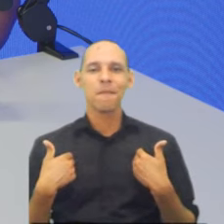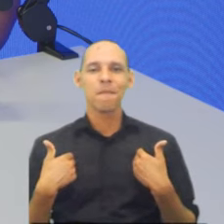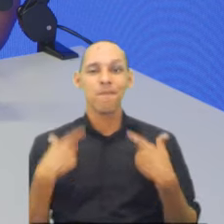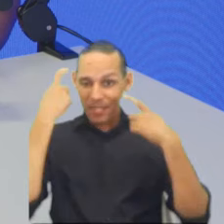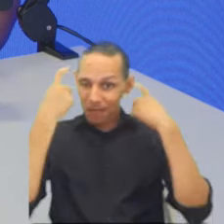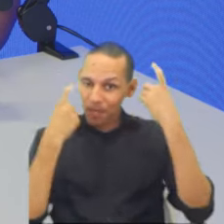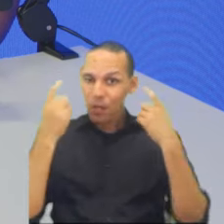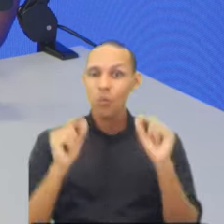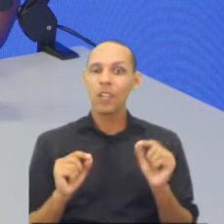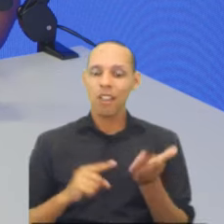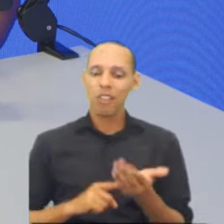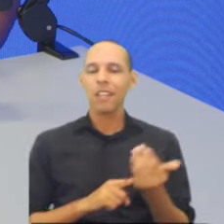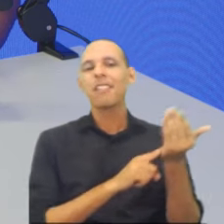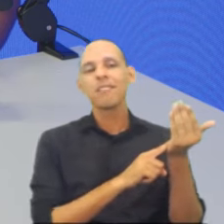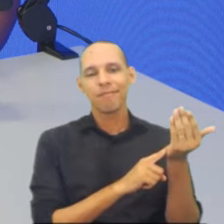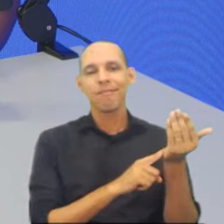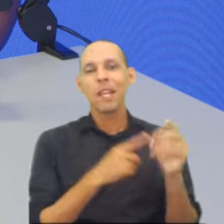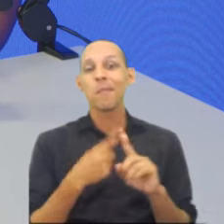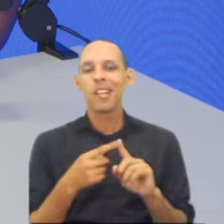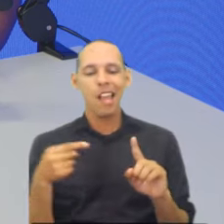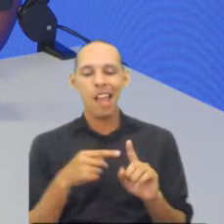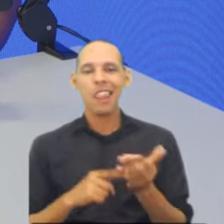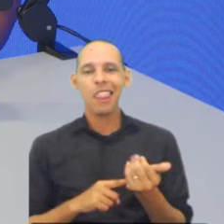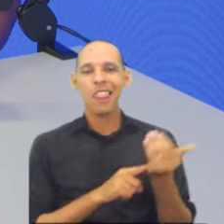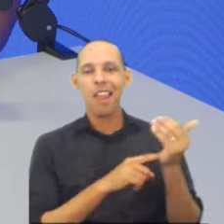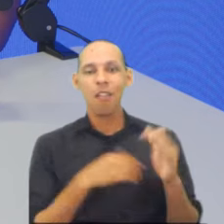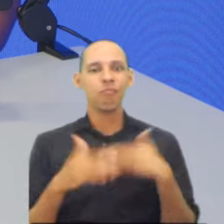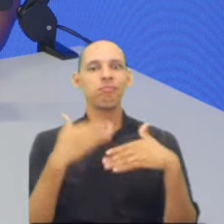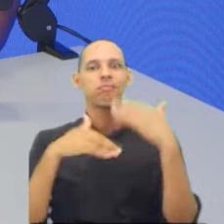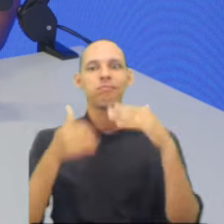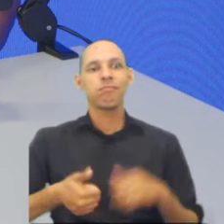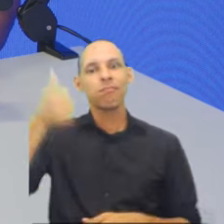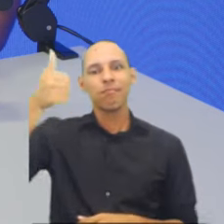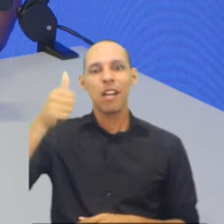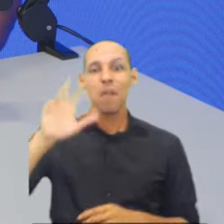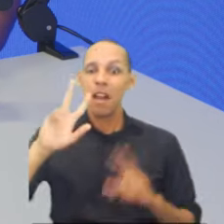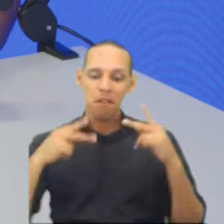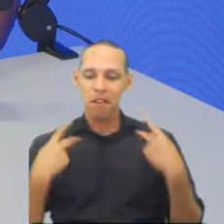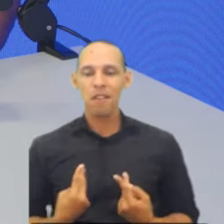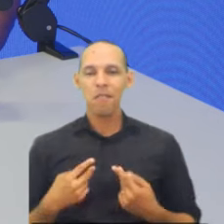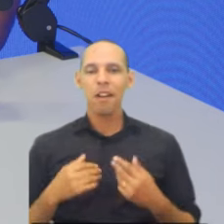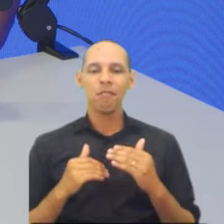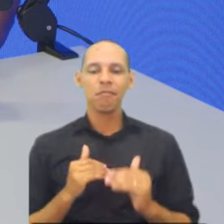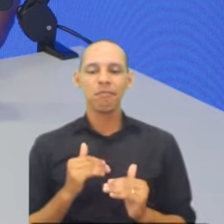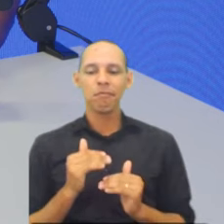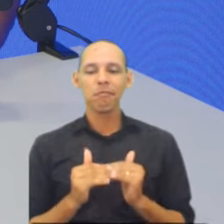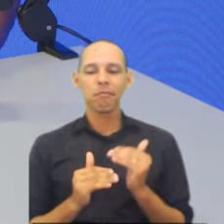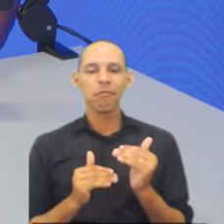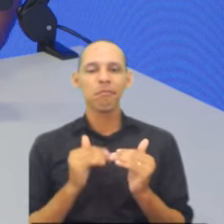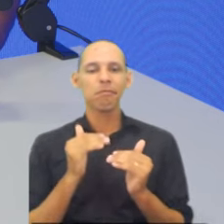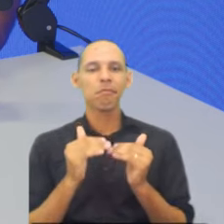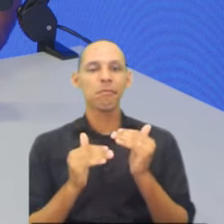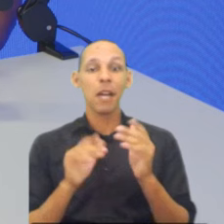eu me preocupo muito com as tecnologias porque as tecnologias estão avançando mais do que a gente ser humano e